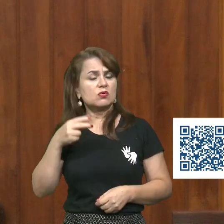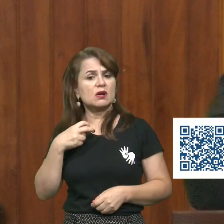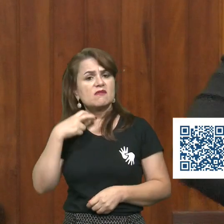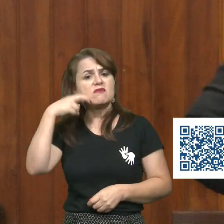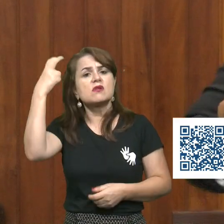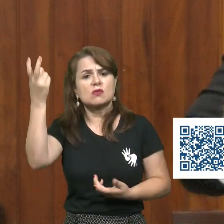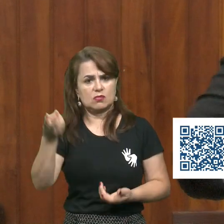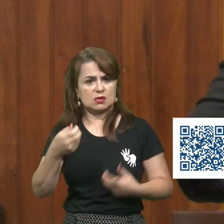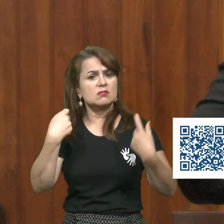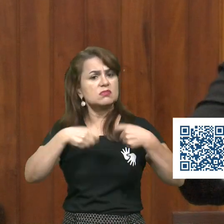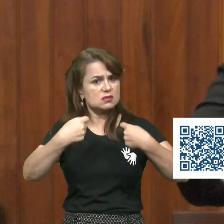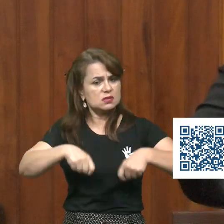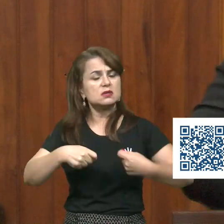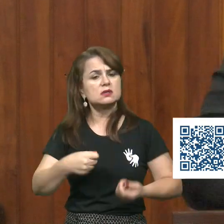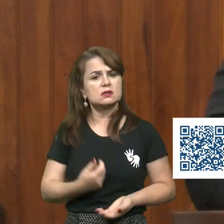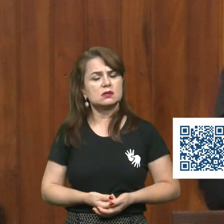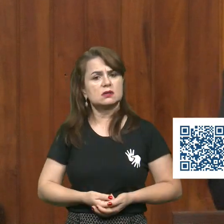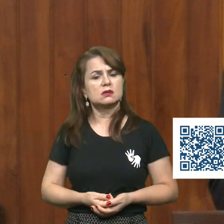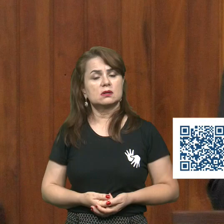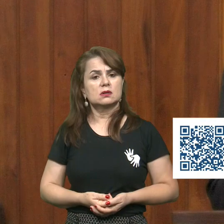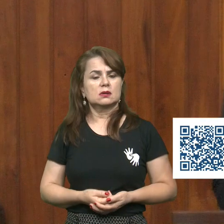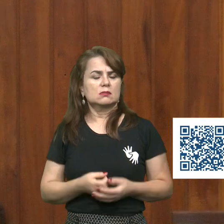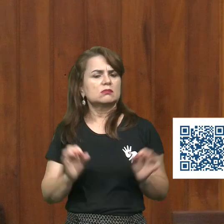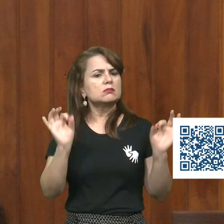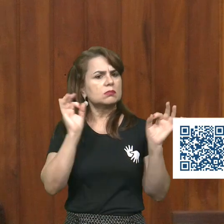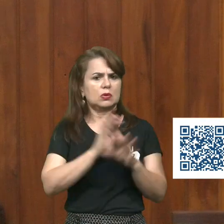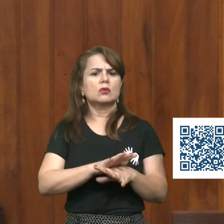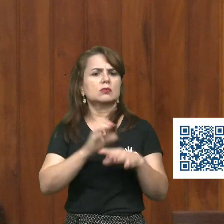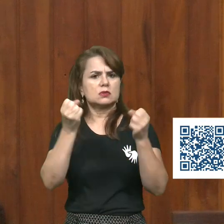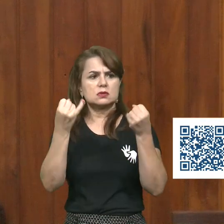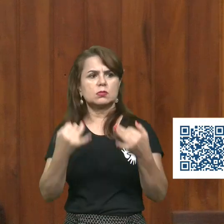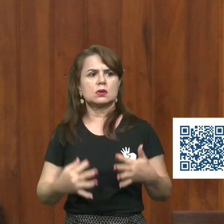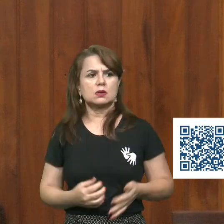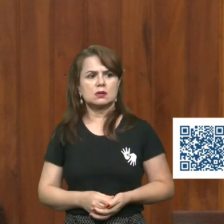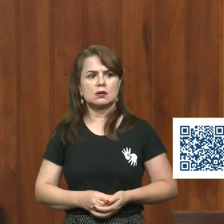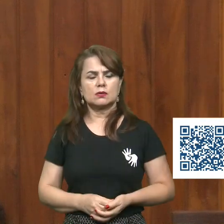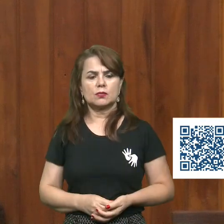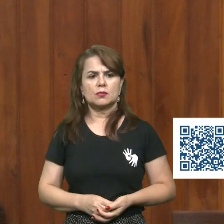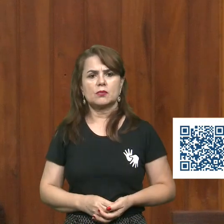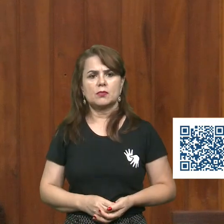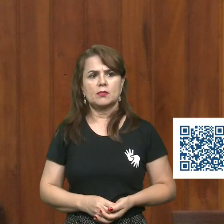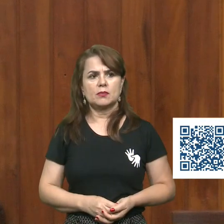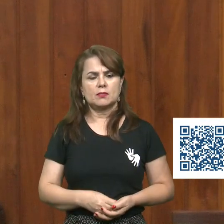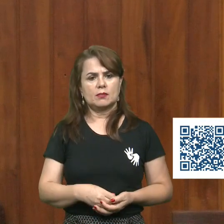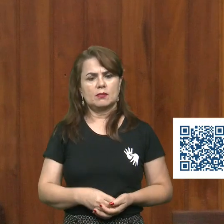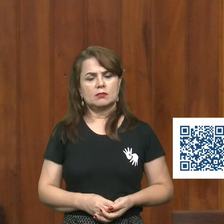Fica. Essas eram as minhas considerações, senhor presidente.